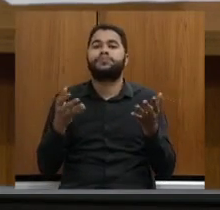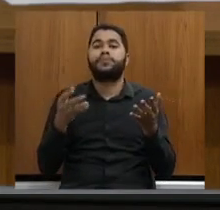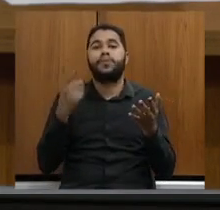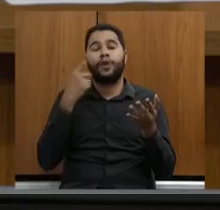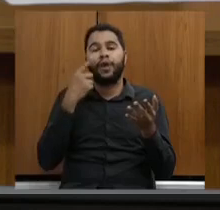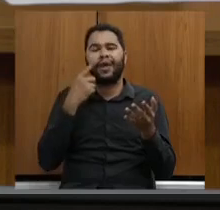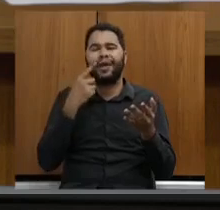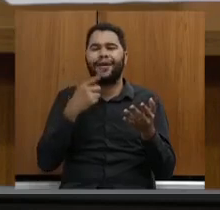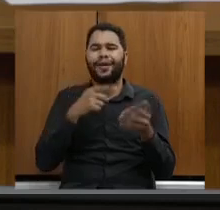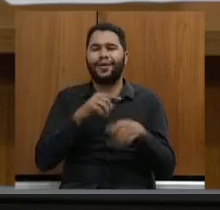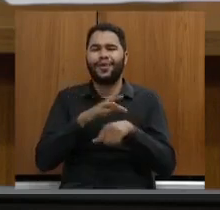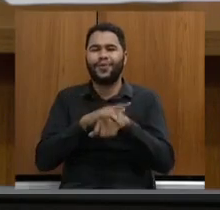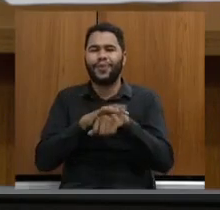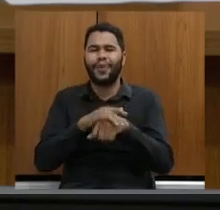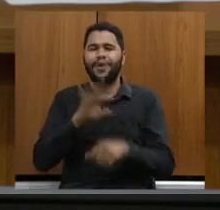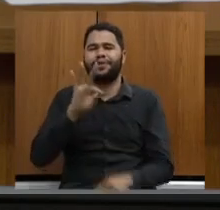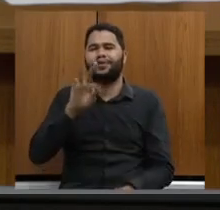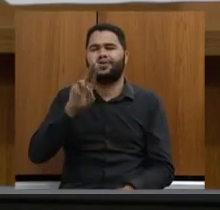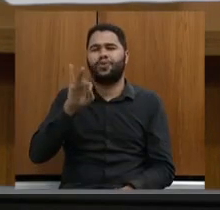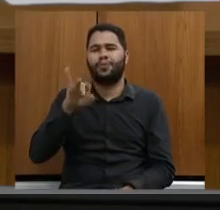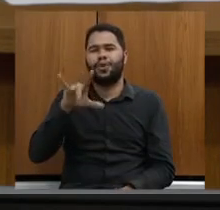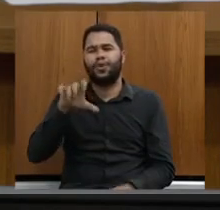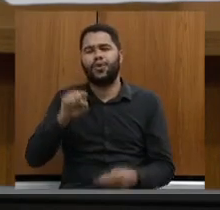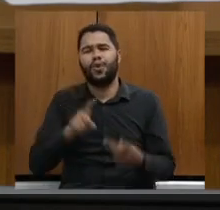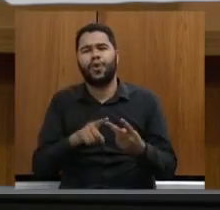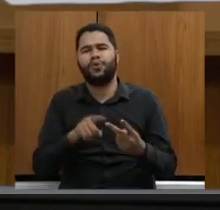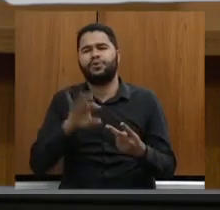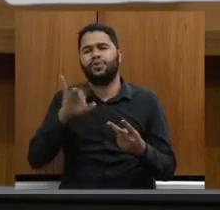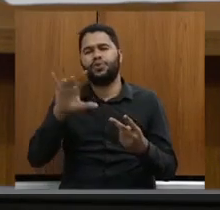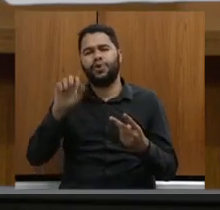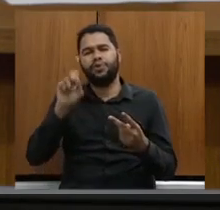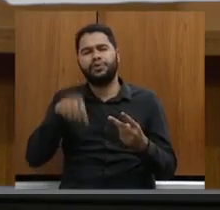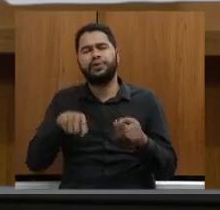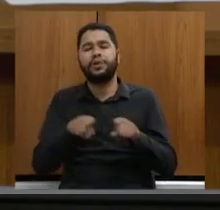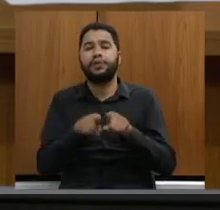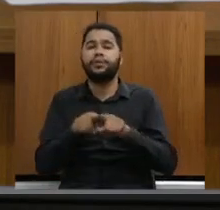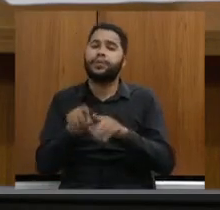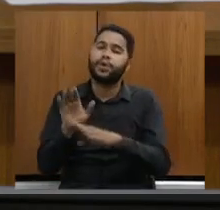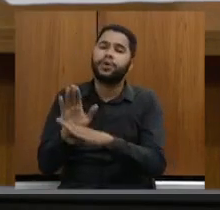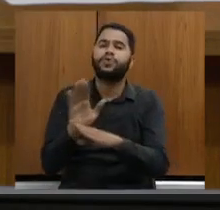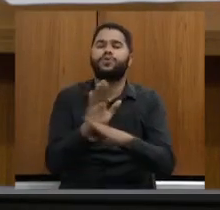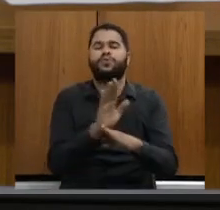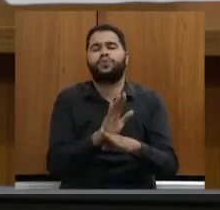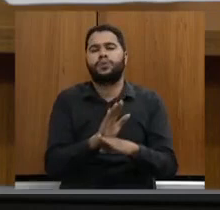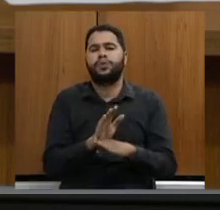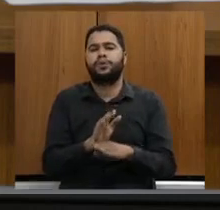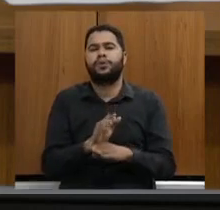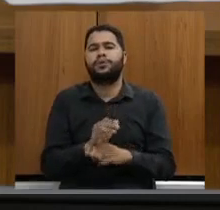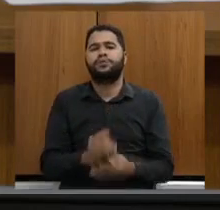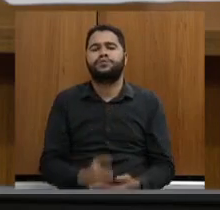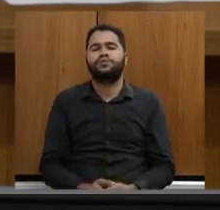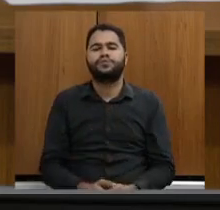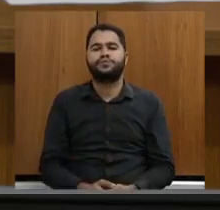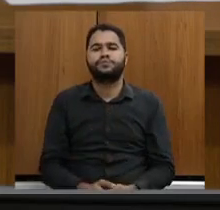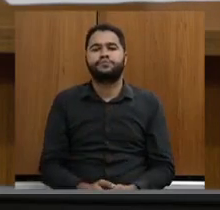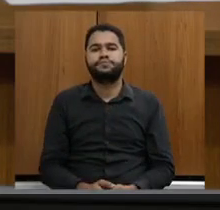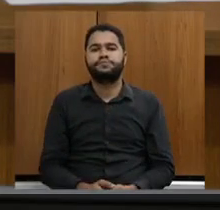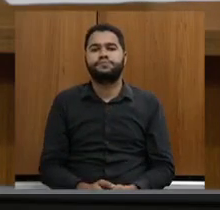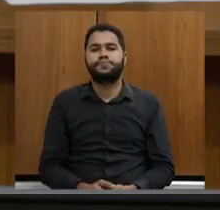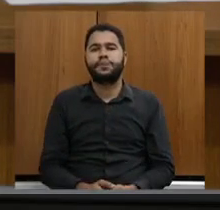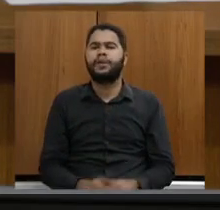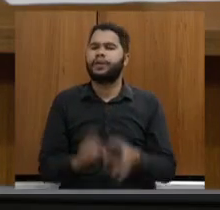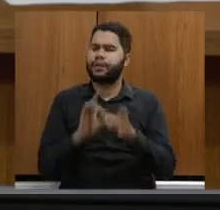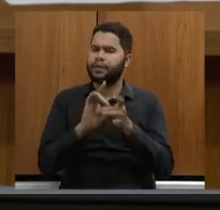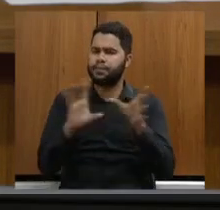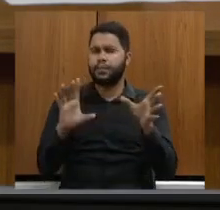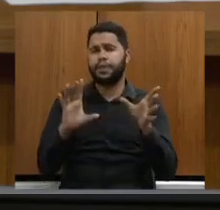para muitas propriedades rurais no estado que isso também vai ajudar aí para os nossos que ele artesanais então é